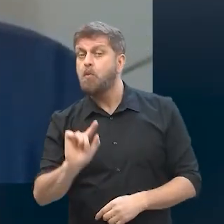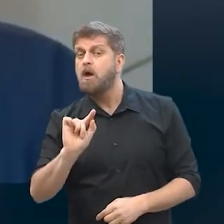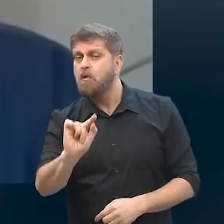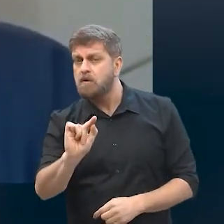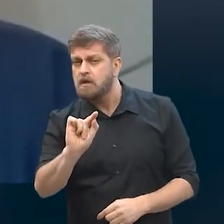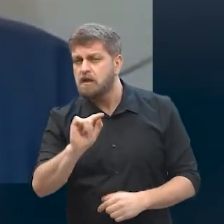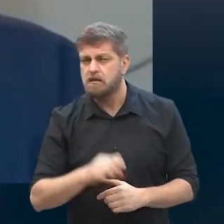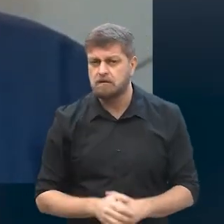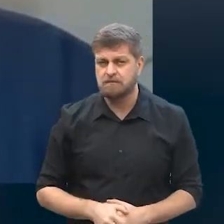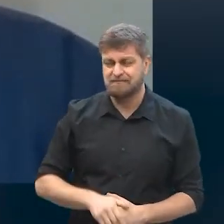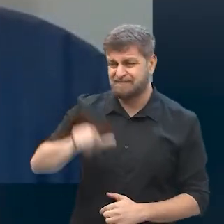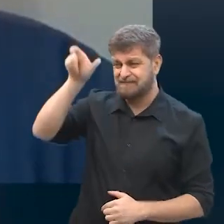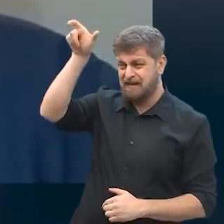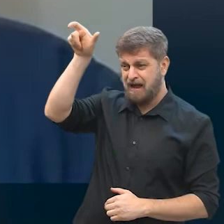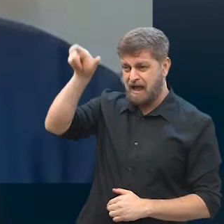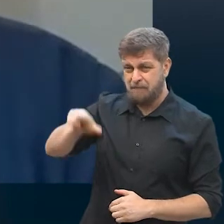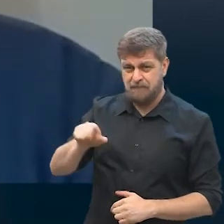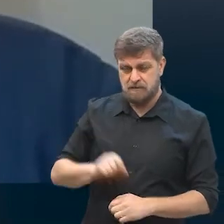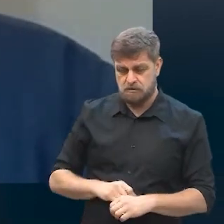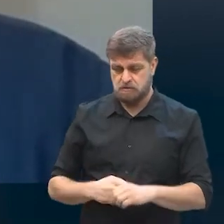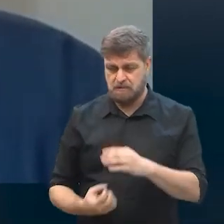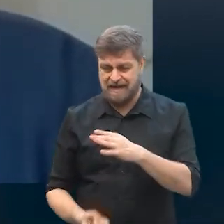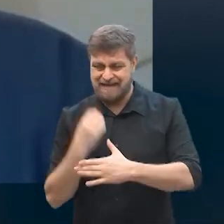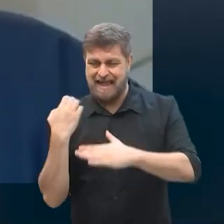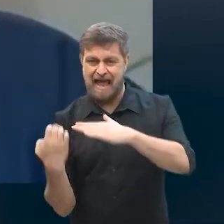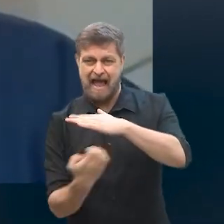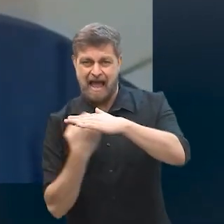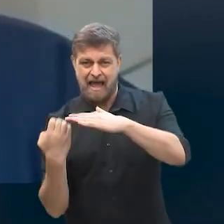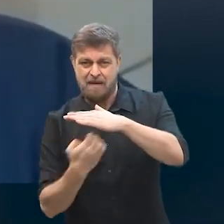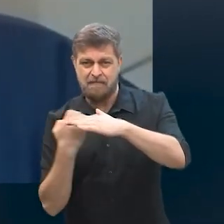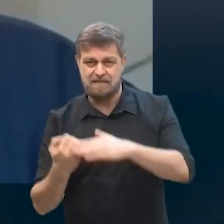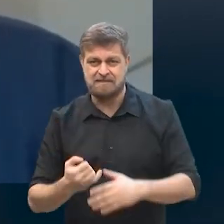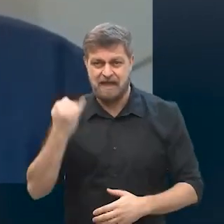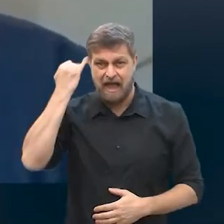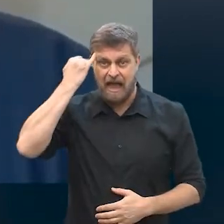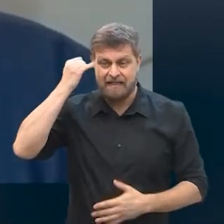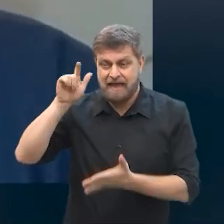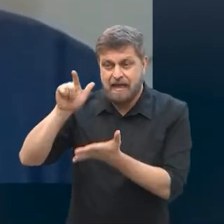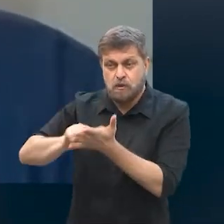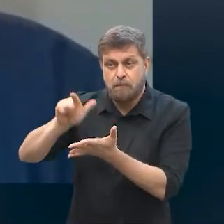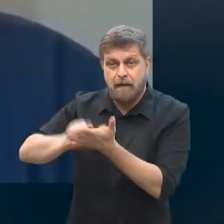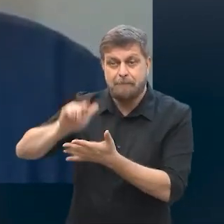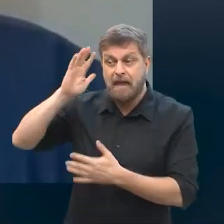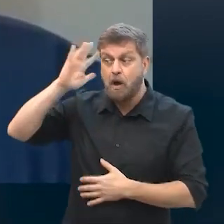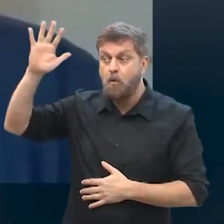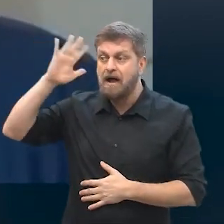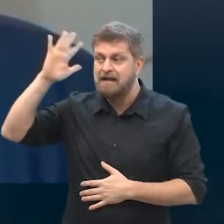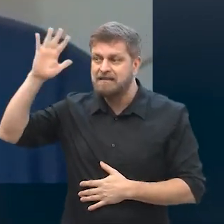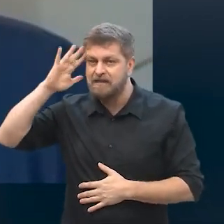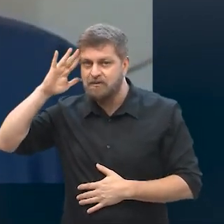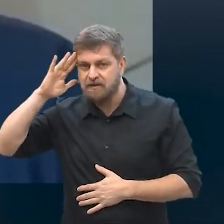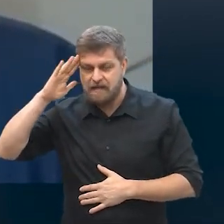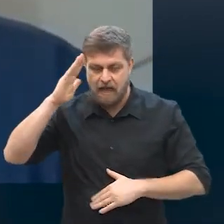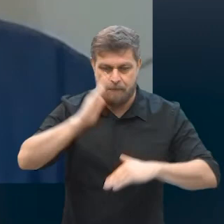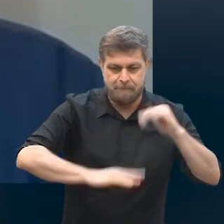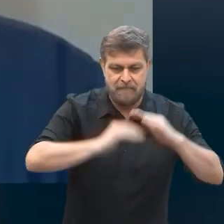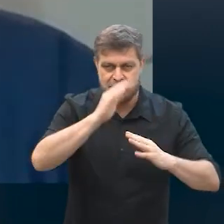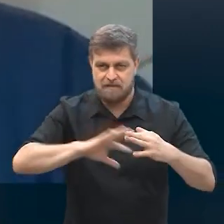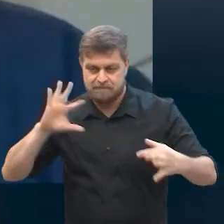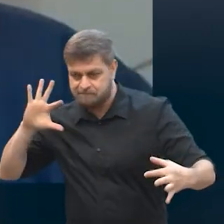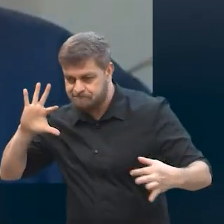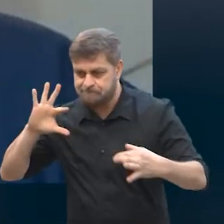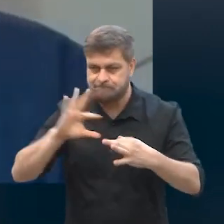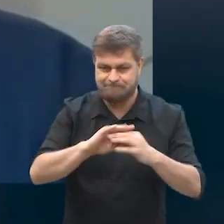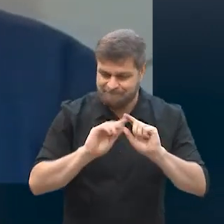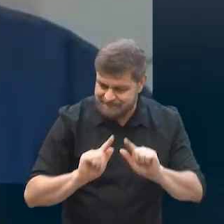a pessoa empreendedora tirar a ideia do papel, passar essa ideia, quer dizer,